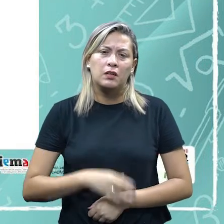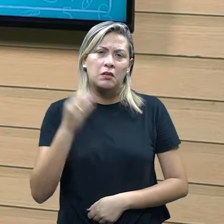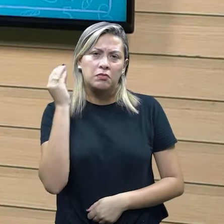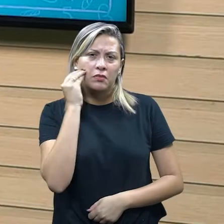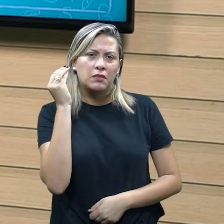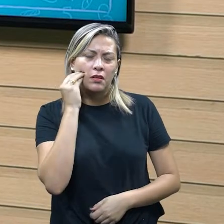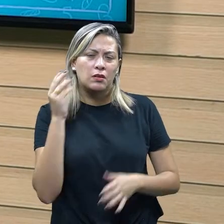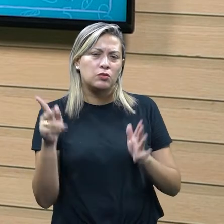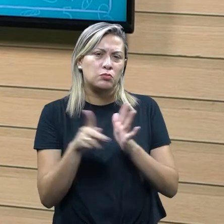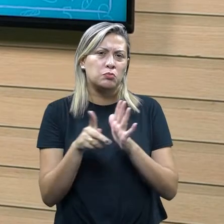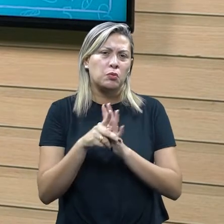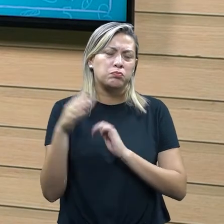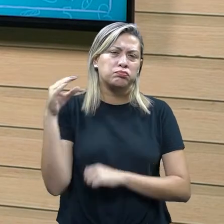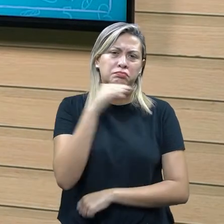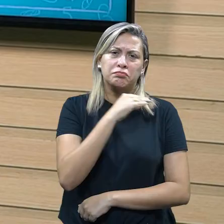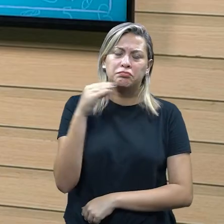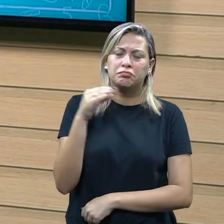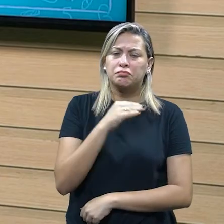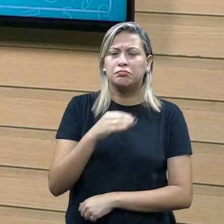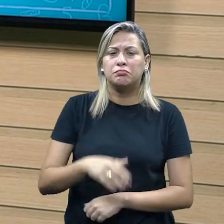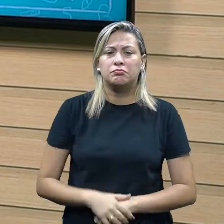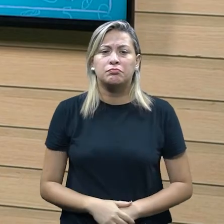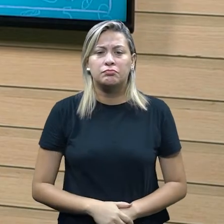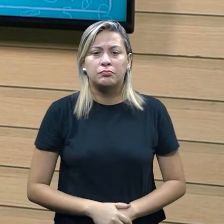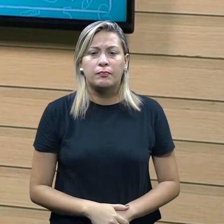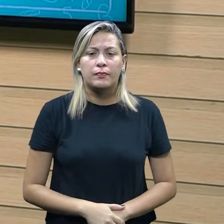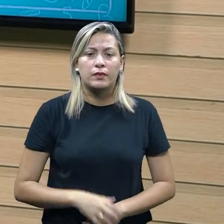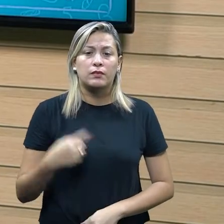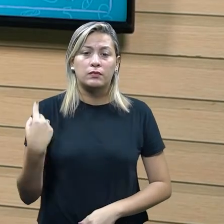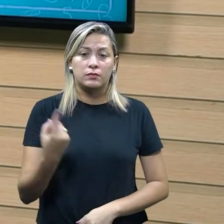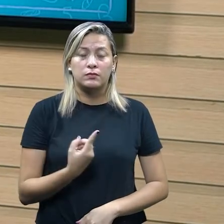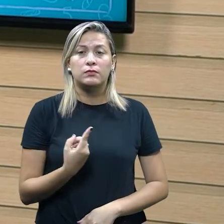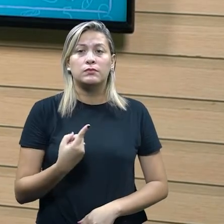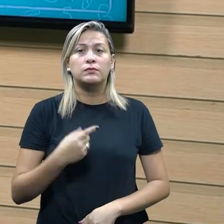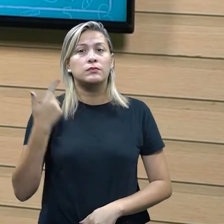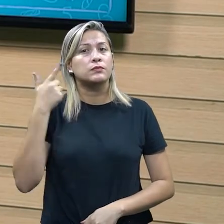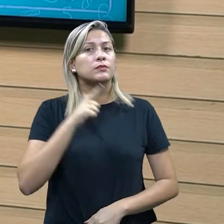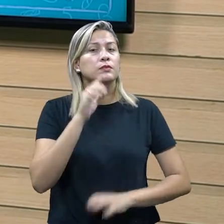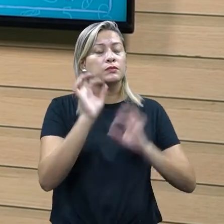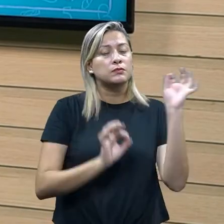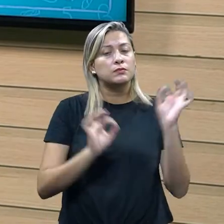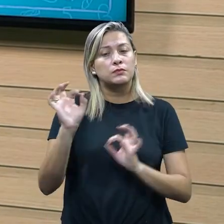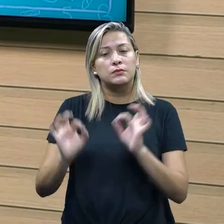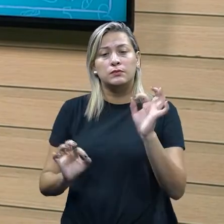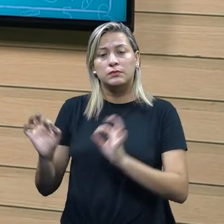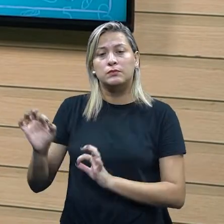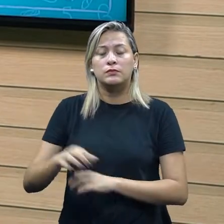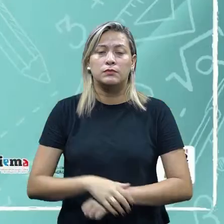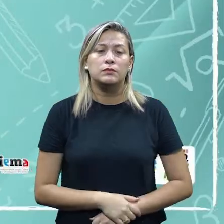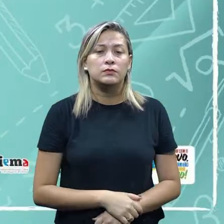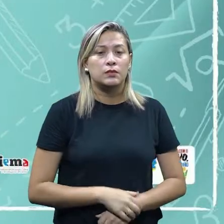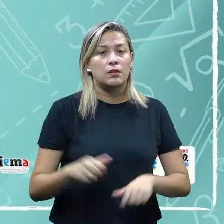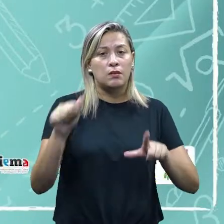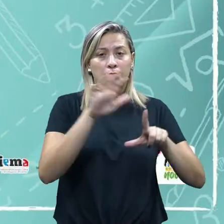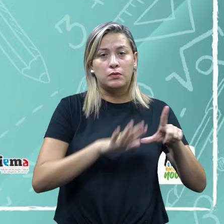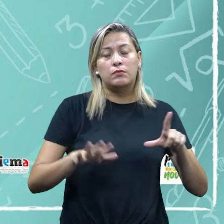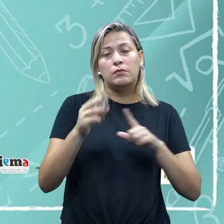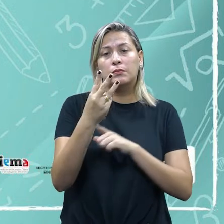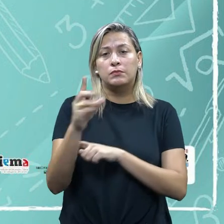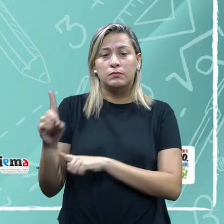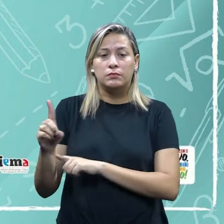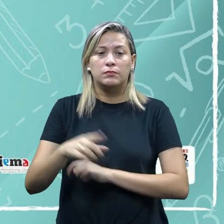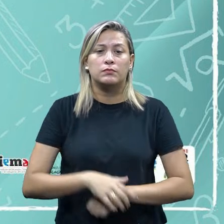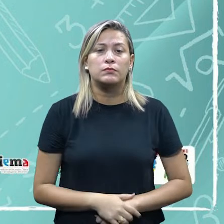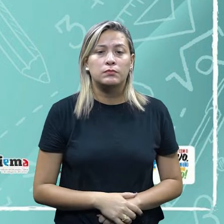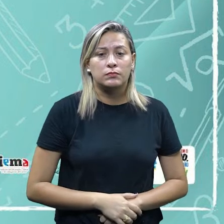né? Então isso daí é só um dos testes que a gente consegue desenvolver dentro dessas plataformas 3D. Então essas